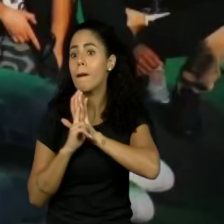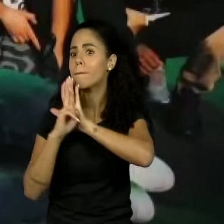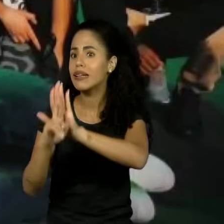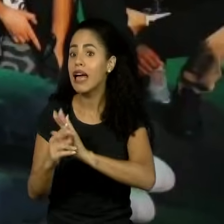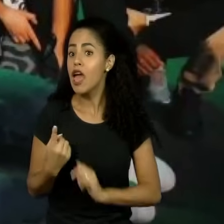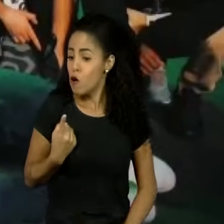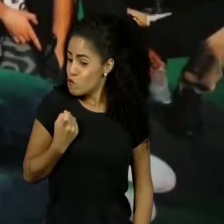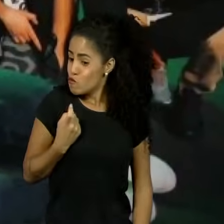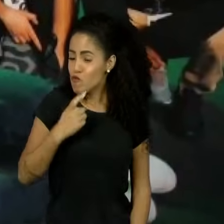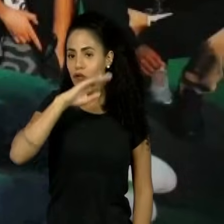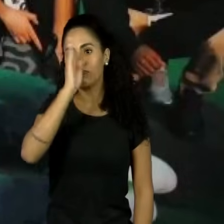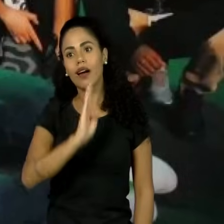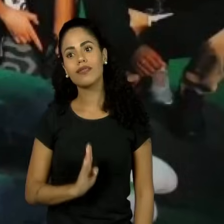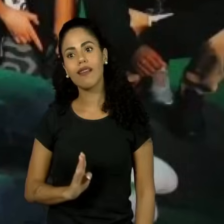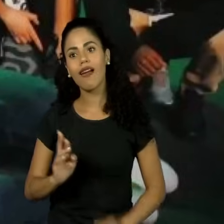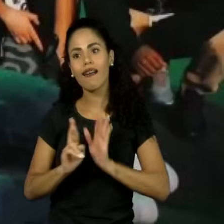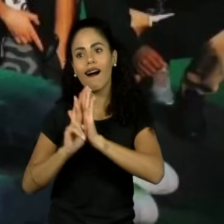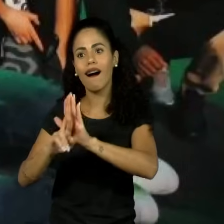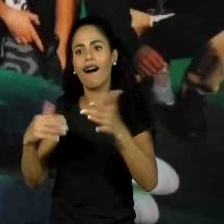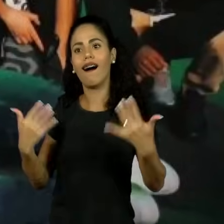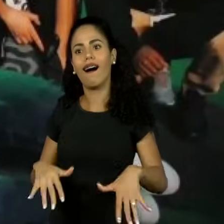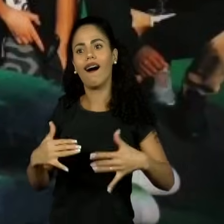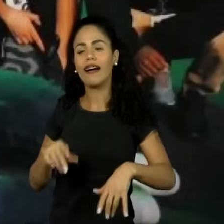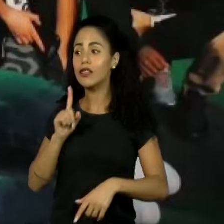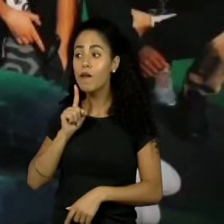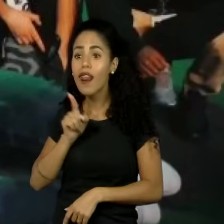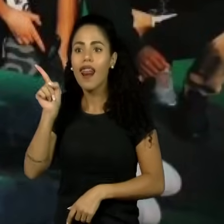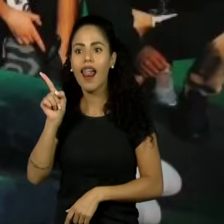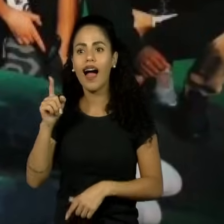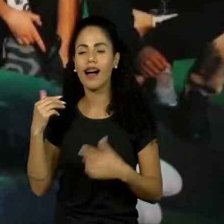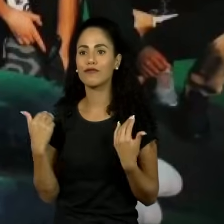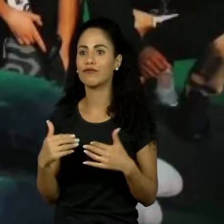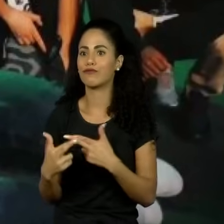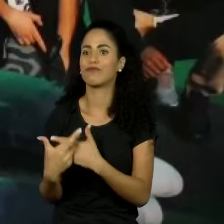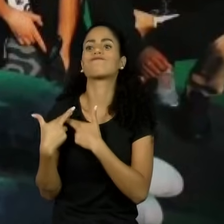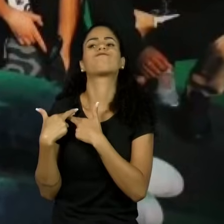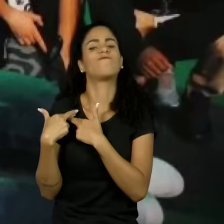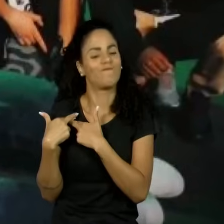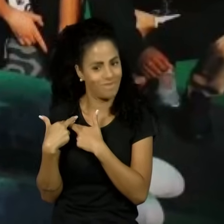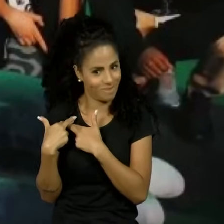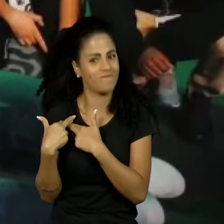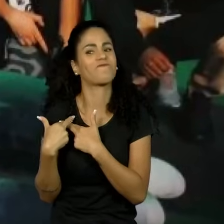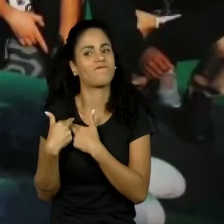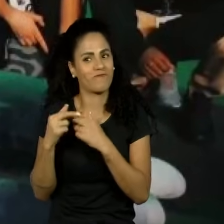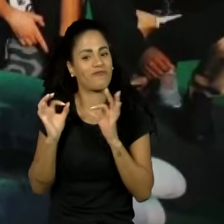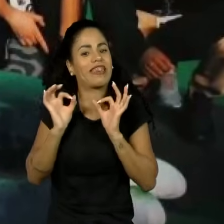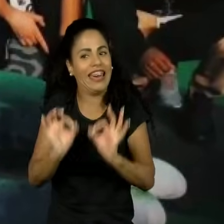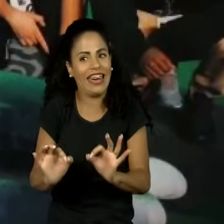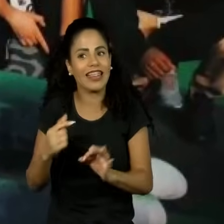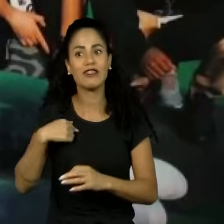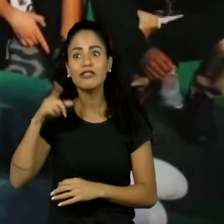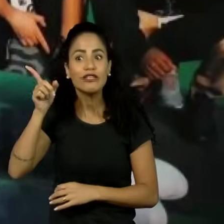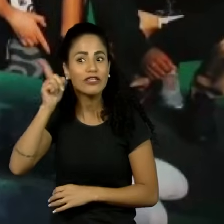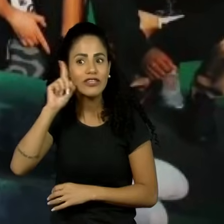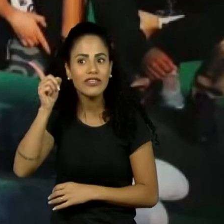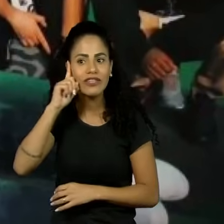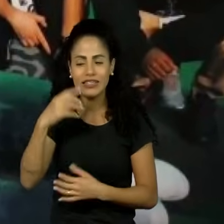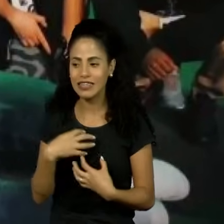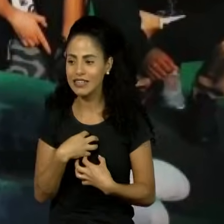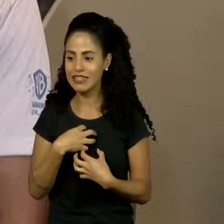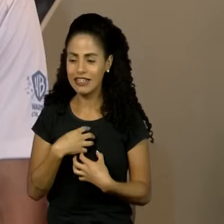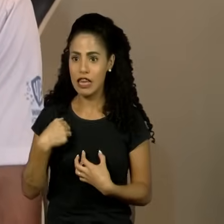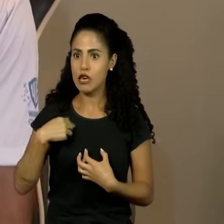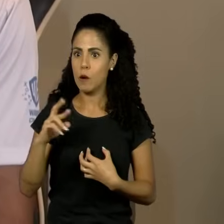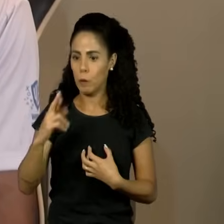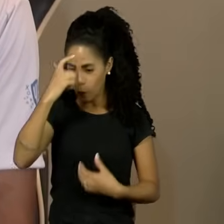único brasileiro lá, então a responsabilidade tava todo dia no meu peito ali, né, para poder